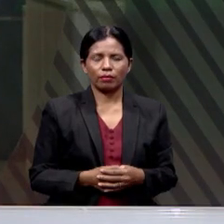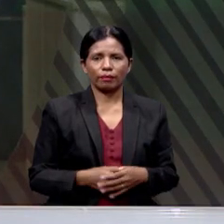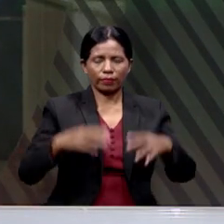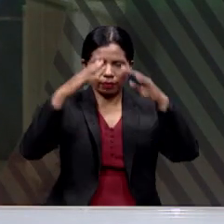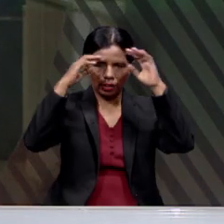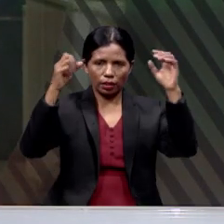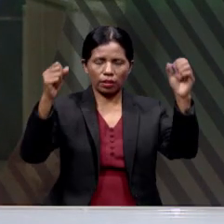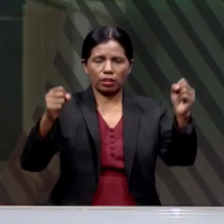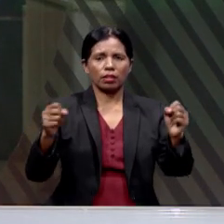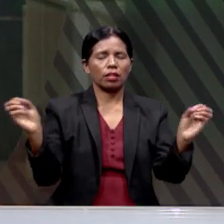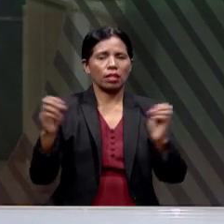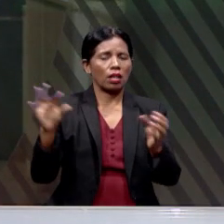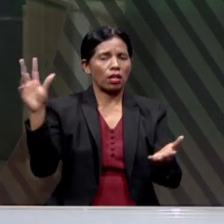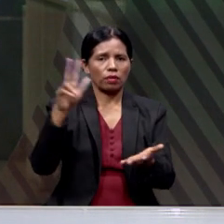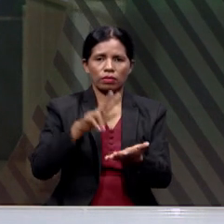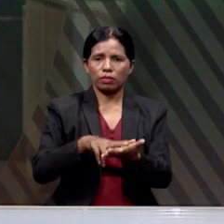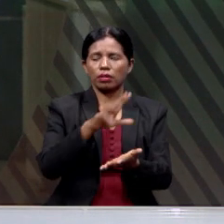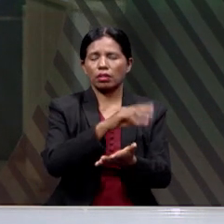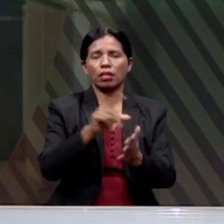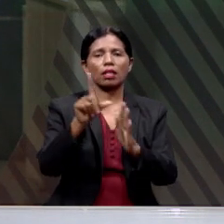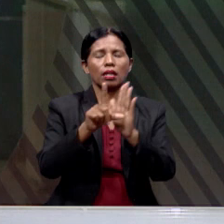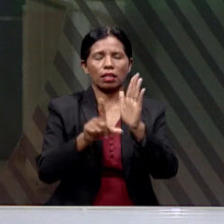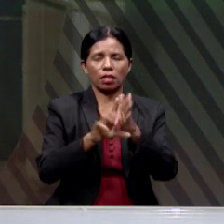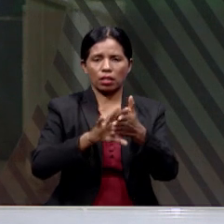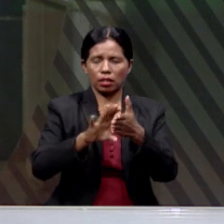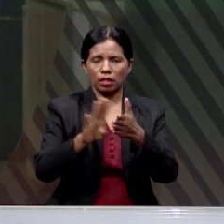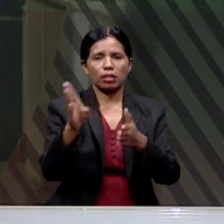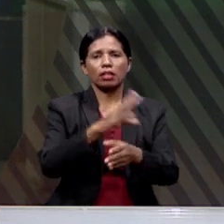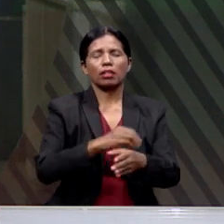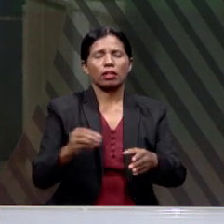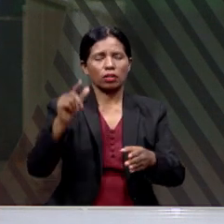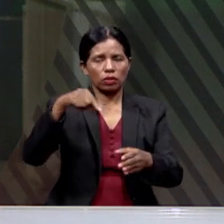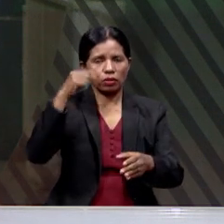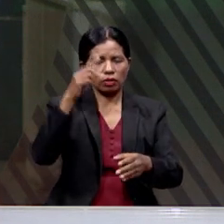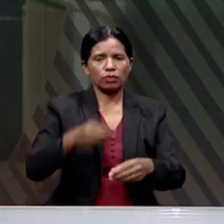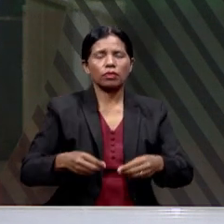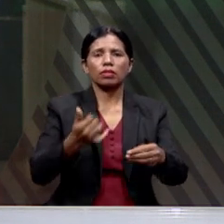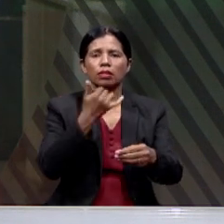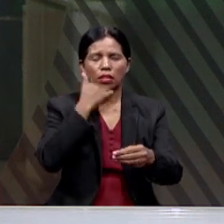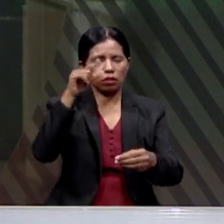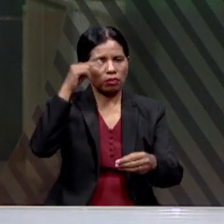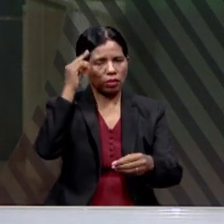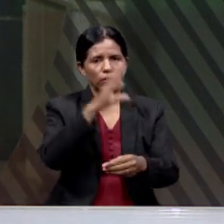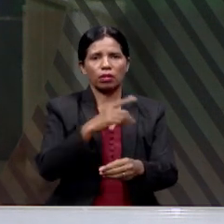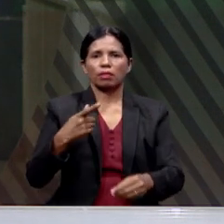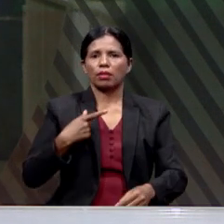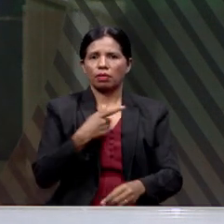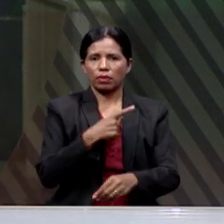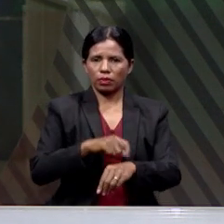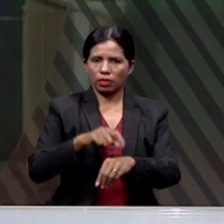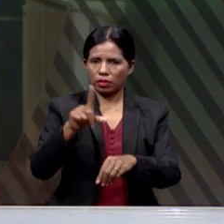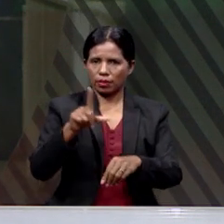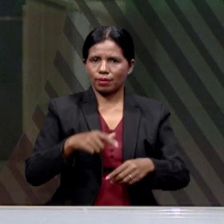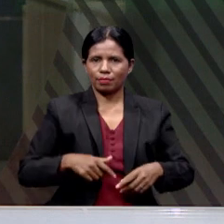Presidente da República, veta lei eleitoral, eleição parlamentar, sociedade civil, forçá-la para governo no Parlamento Nacional.